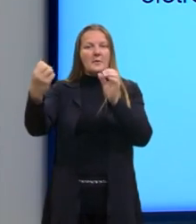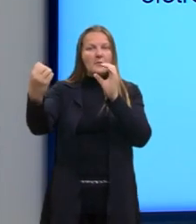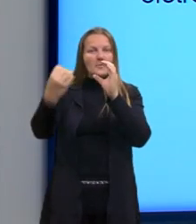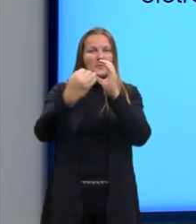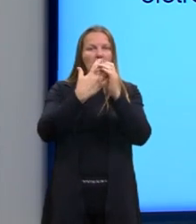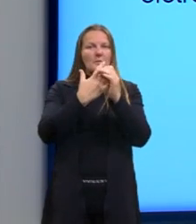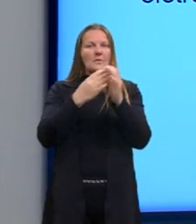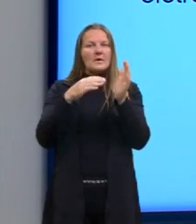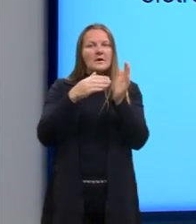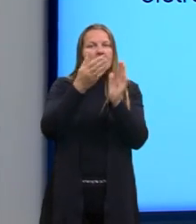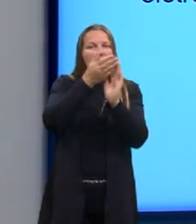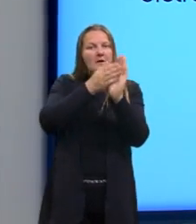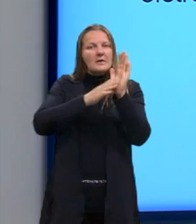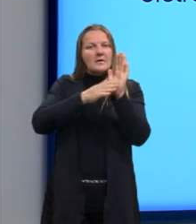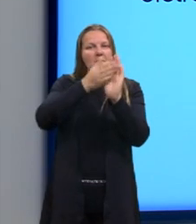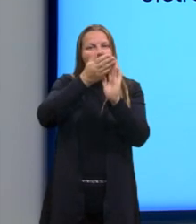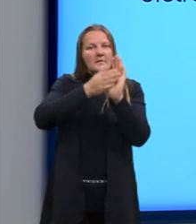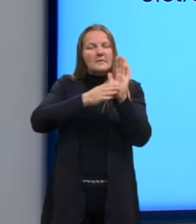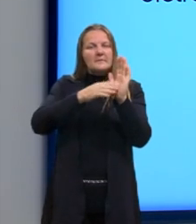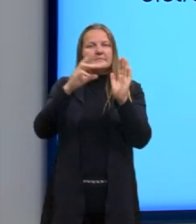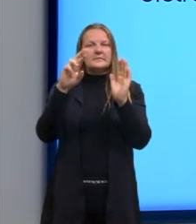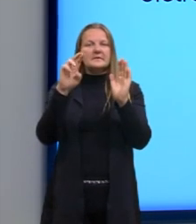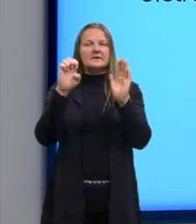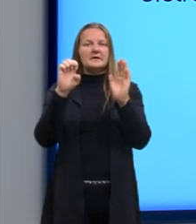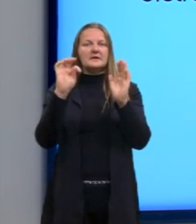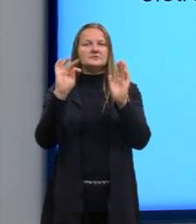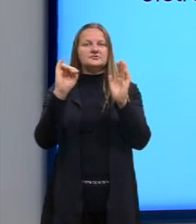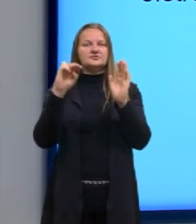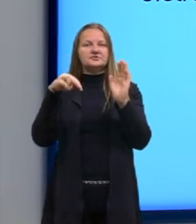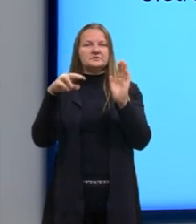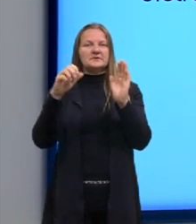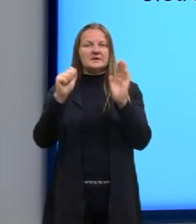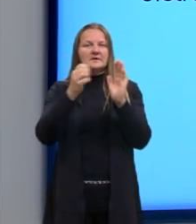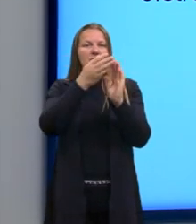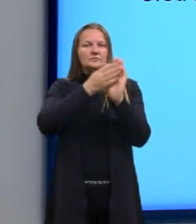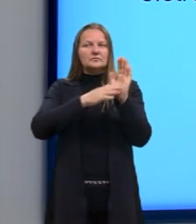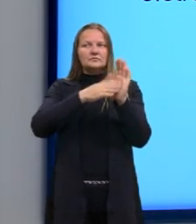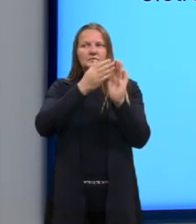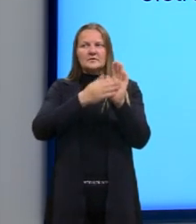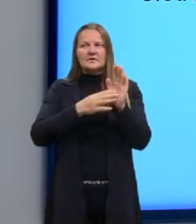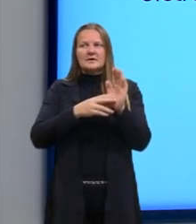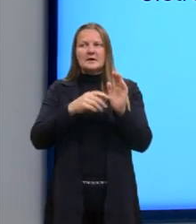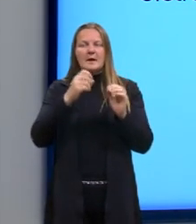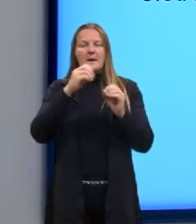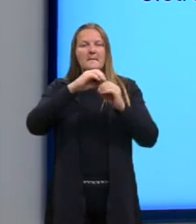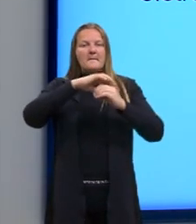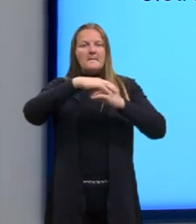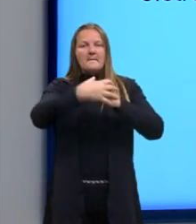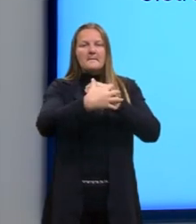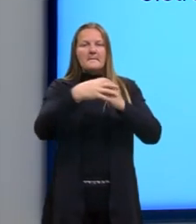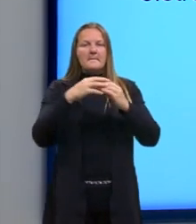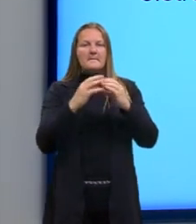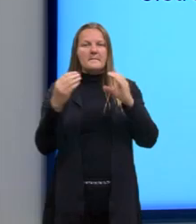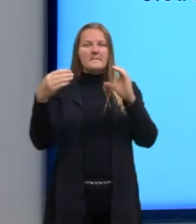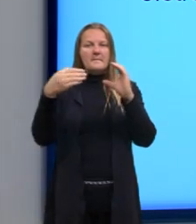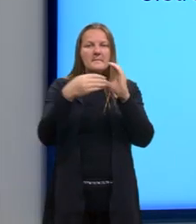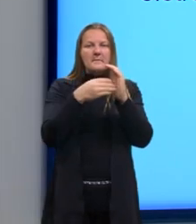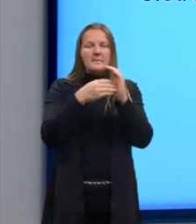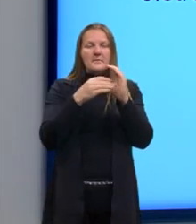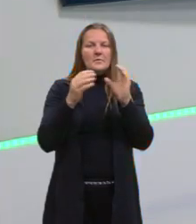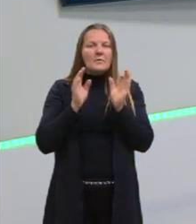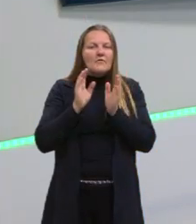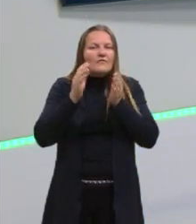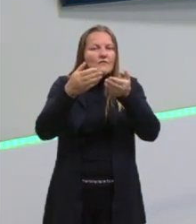amarelinha aqui certo então para a gente ter uma imagem boa a gente precisa que a imagem foque aqui nessa região